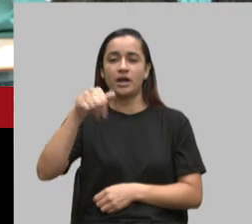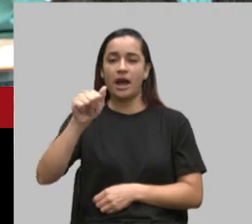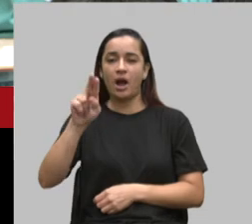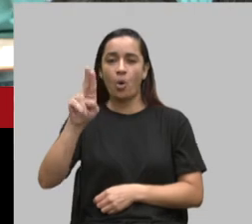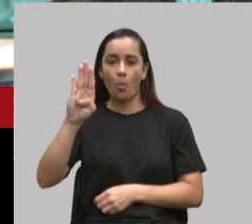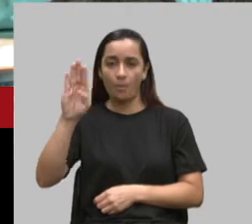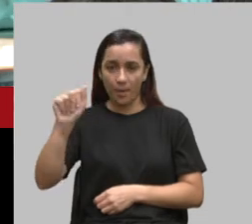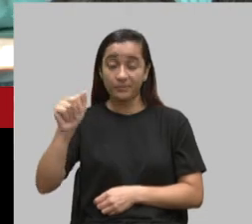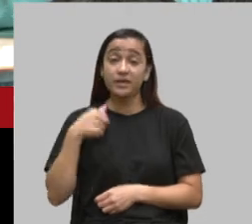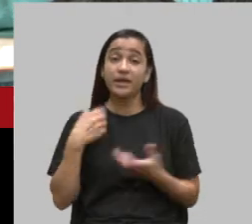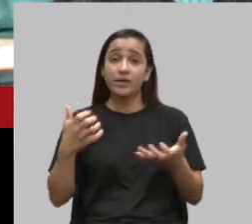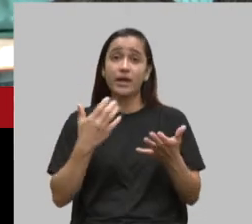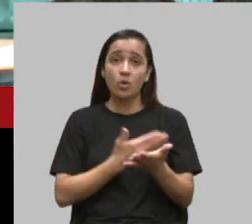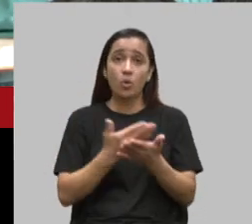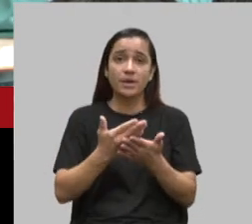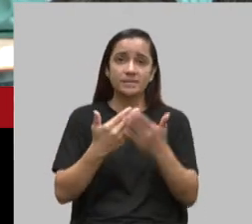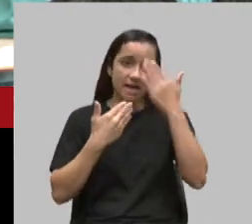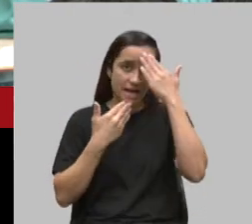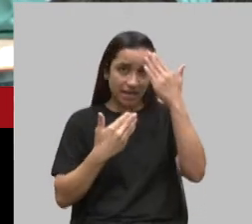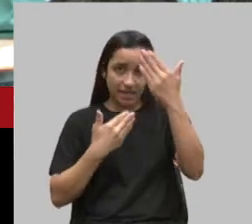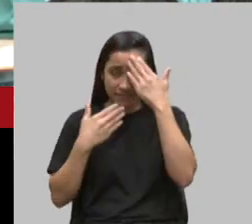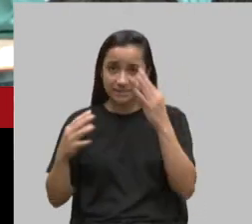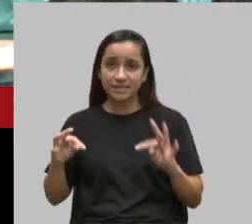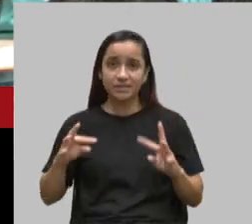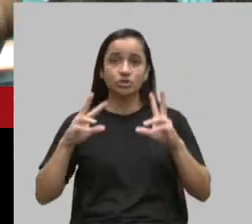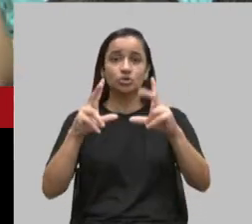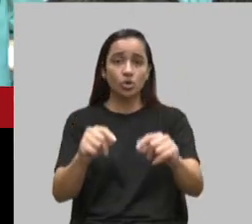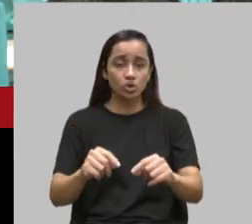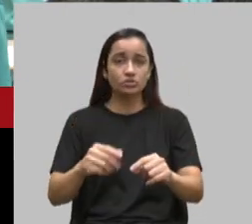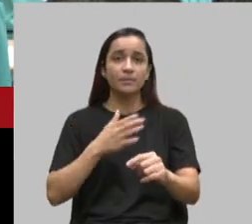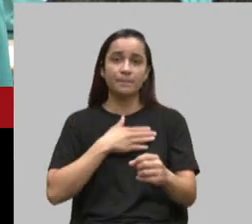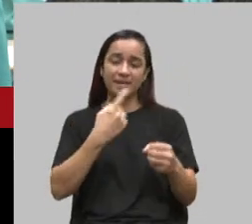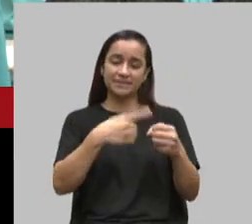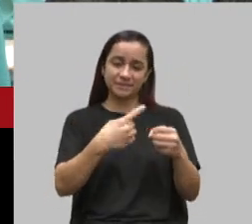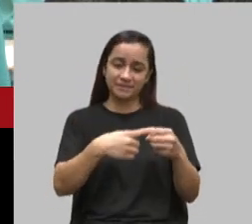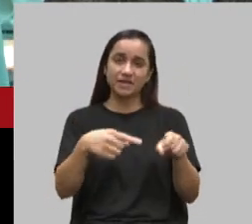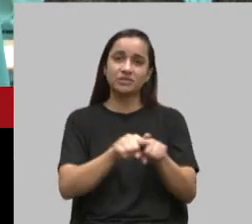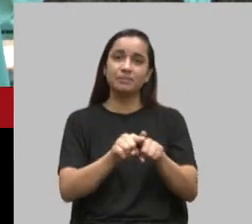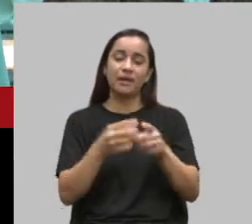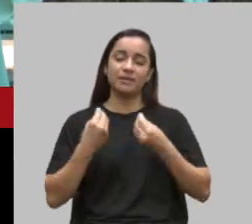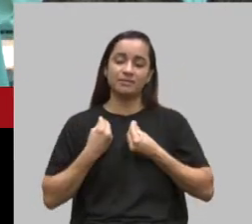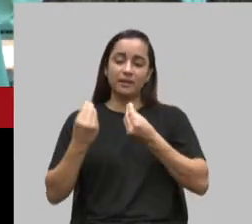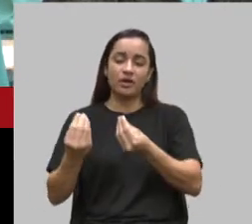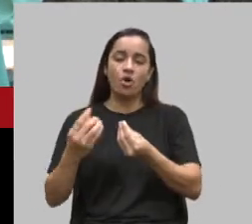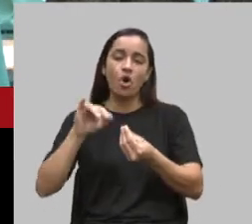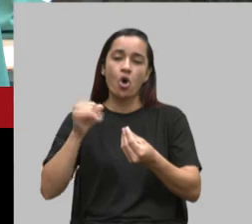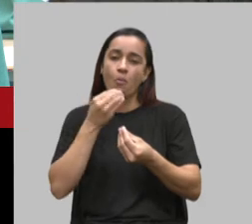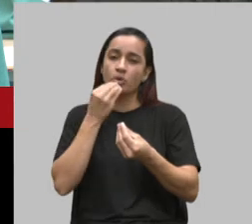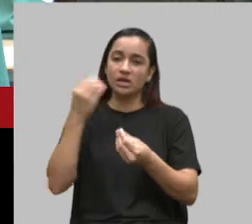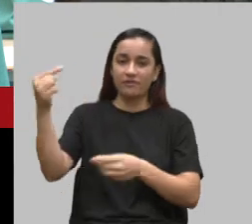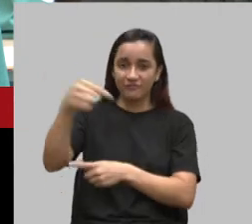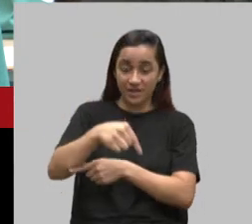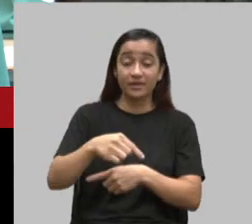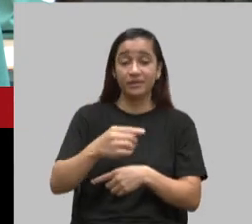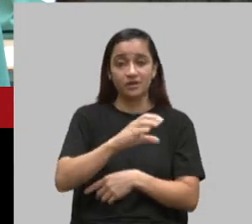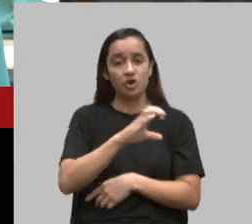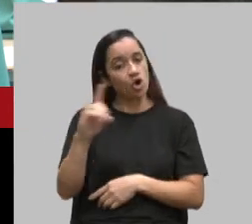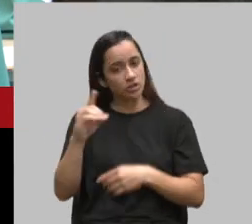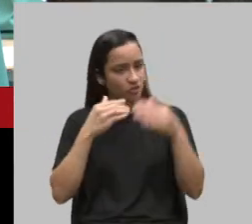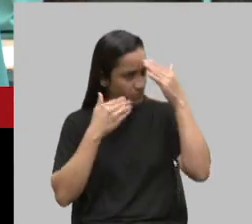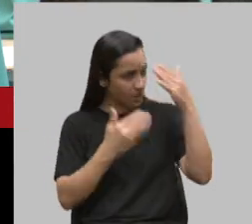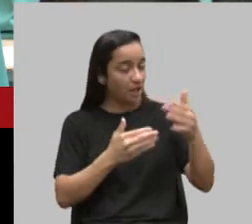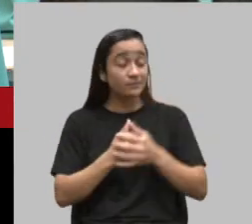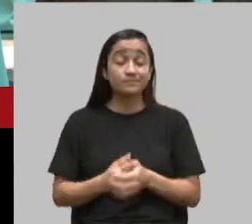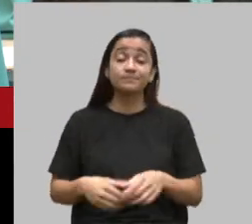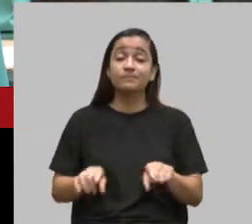agradecendo a todos né agradecer também a minha cidade por est me dando a oportunidade de estar aqui as minhas coordenadoras e gostaria de dizer que